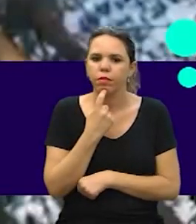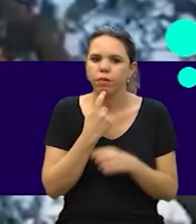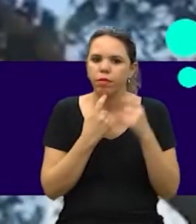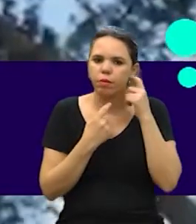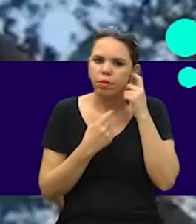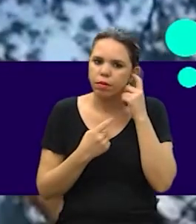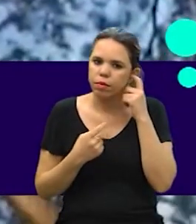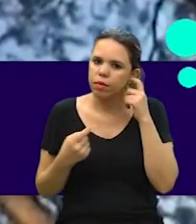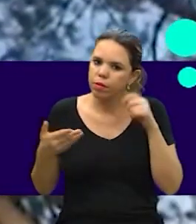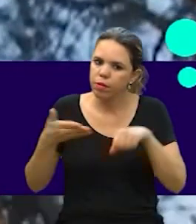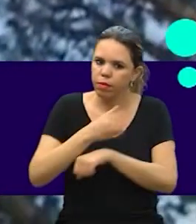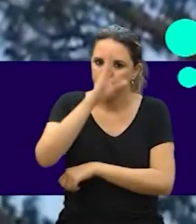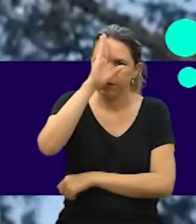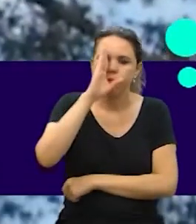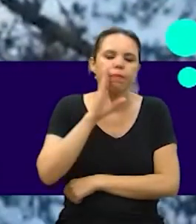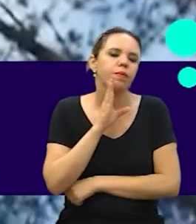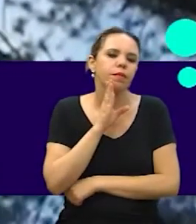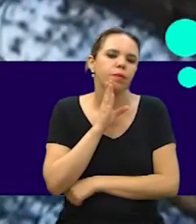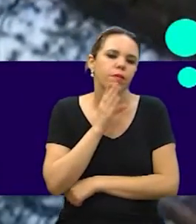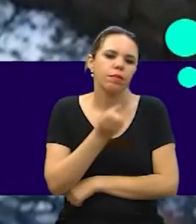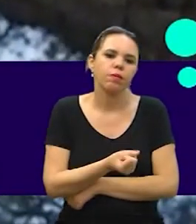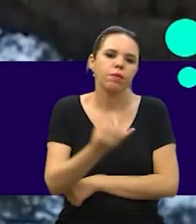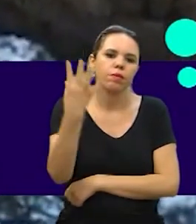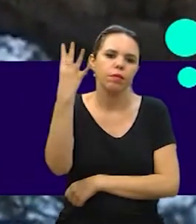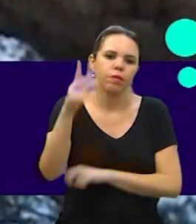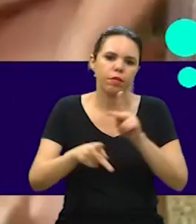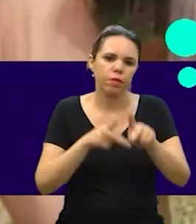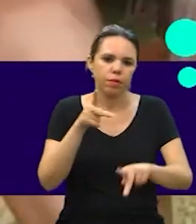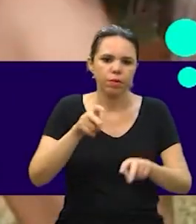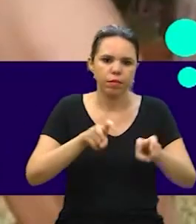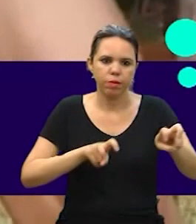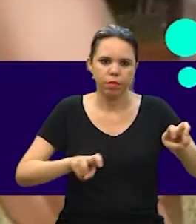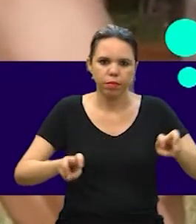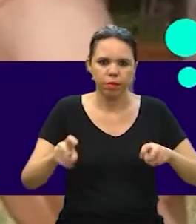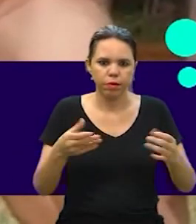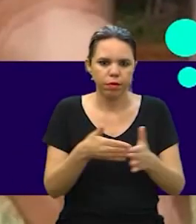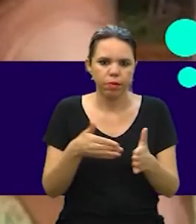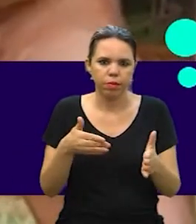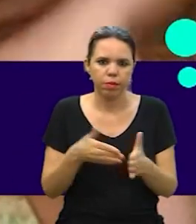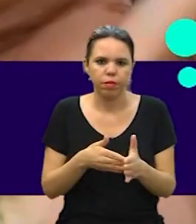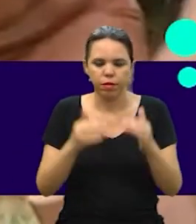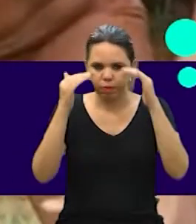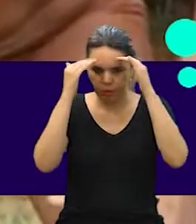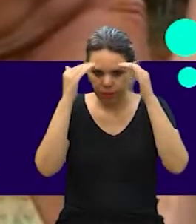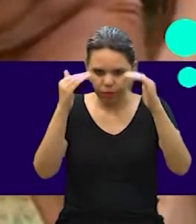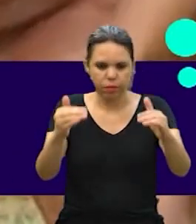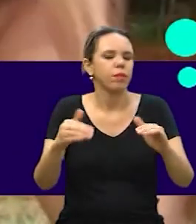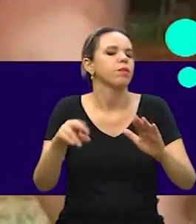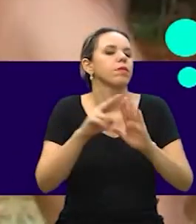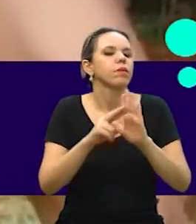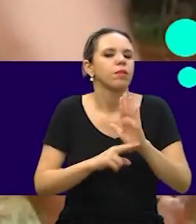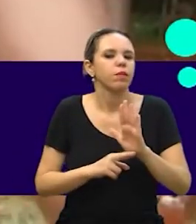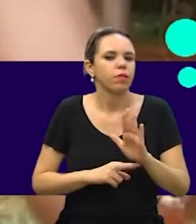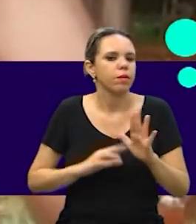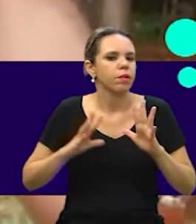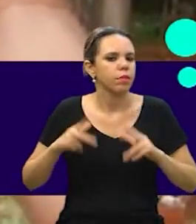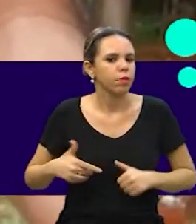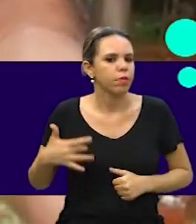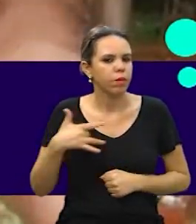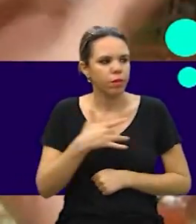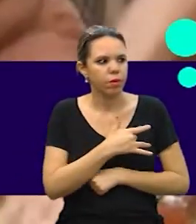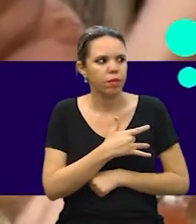em Campinas. A entrada é gratuita. A quantidade de público no local será limitada, obedecendo os